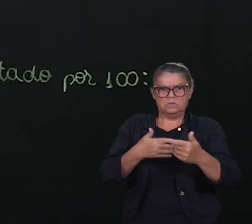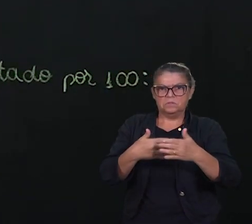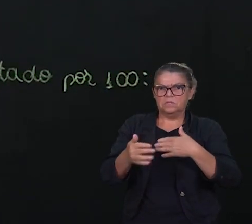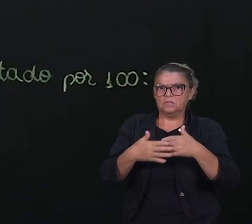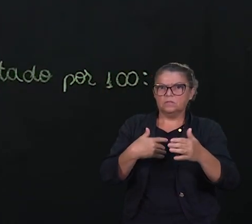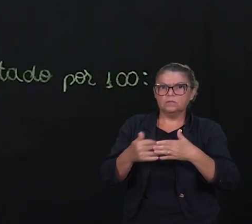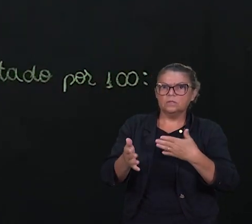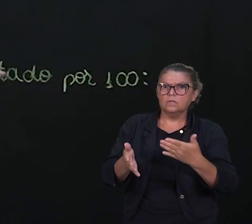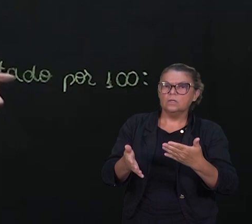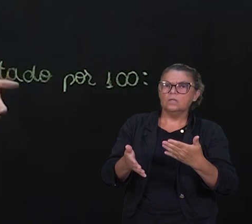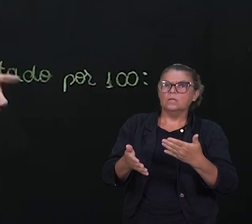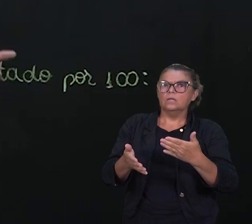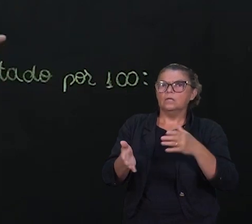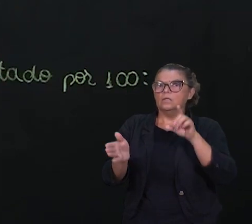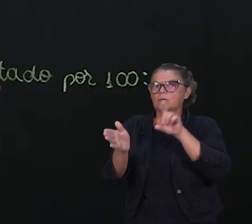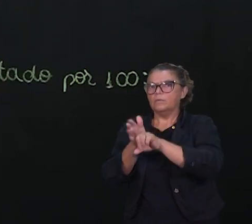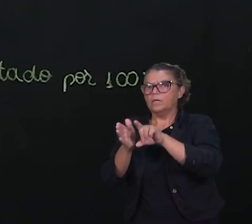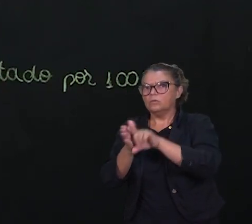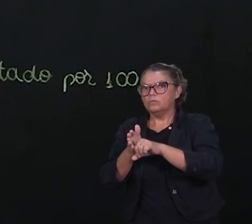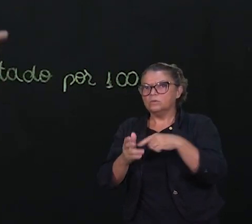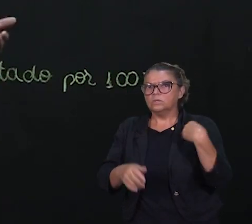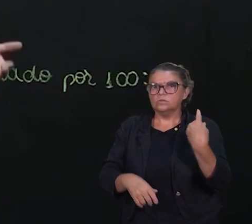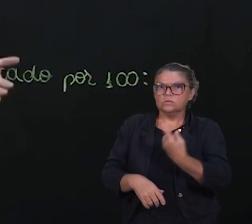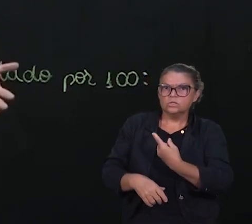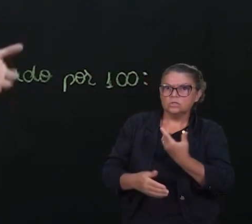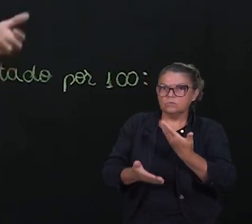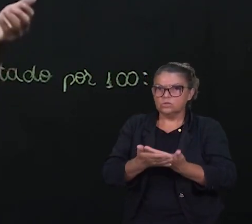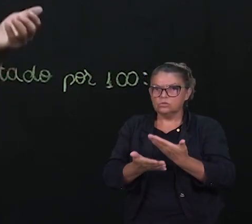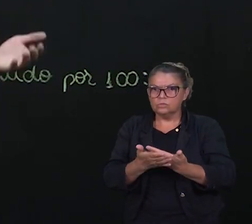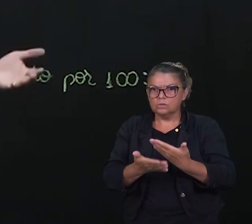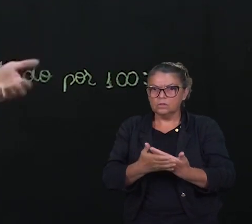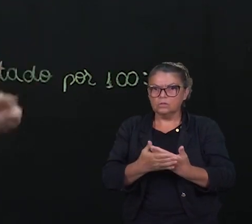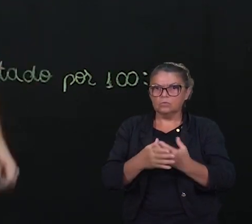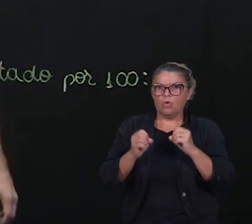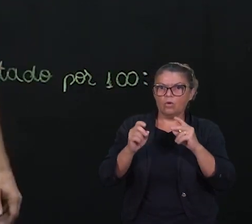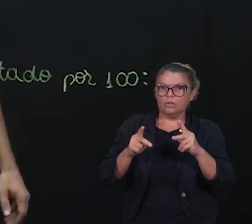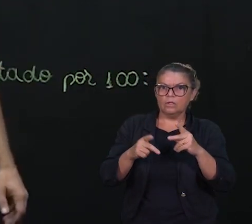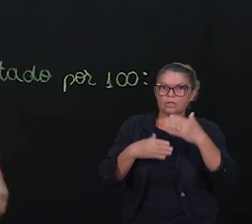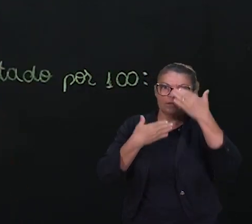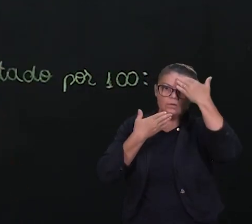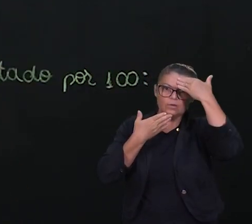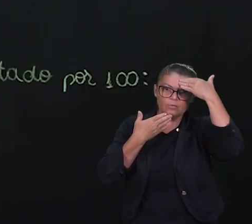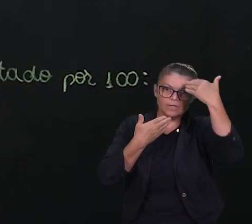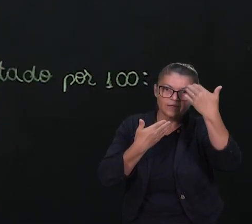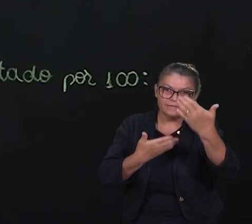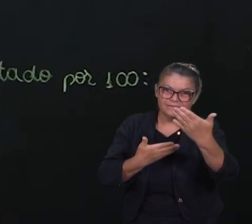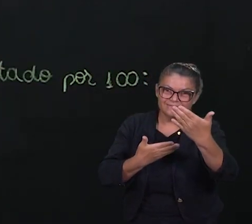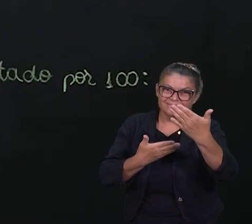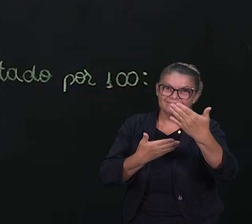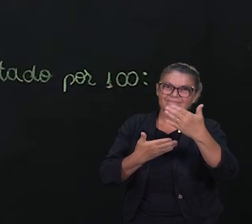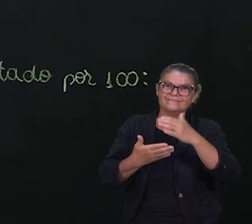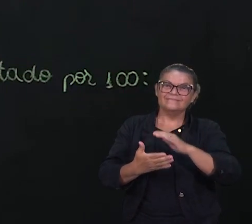da situação que nós estejamos analisando. Ok? Então, muito obrigado e tchau!